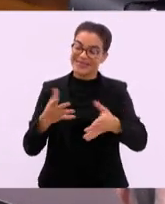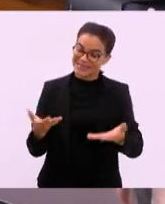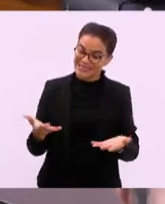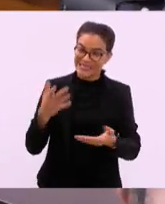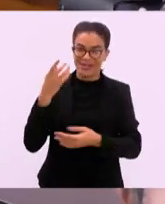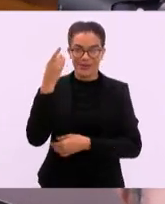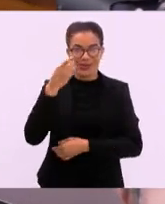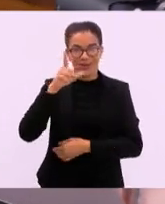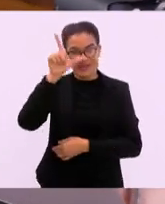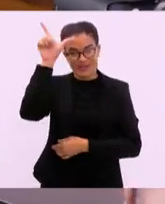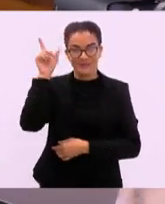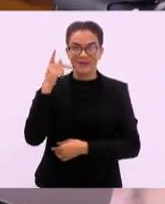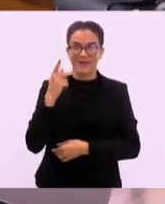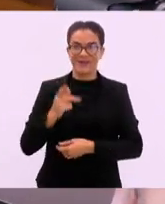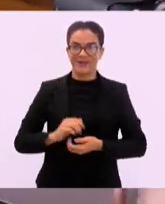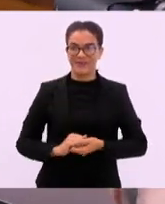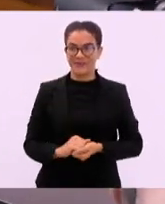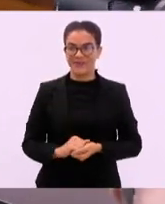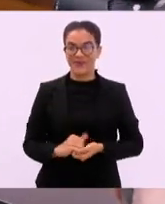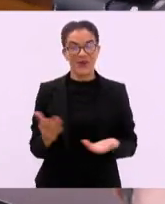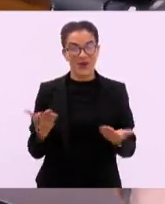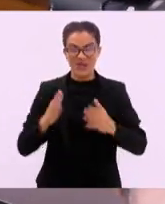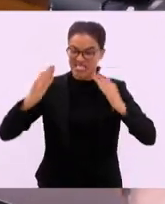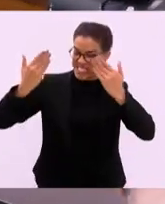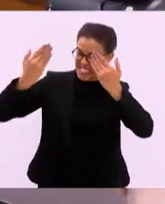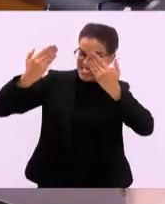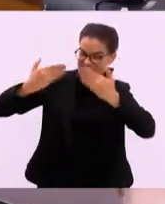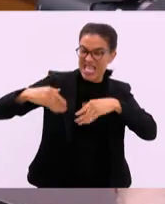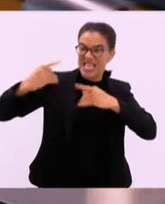Paulo. Hoje é o dia da vingança.